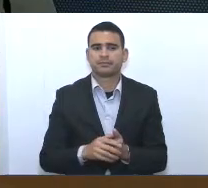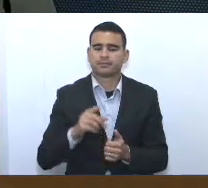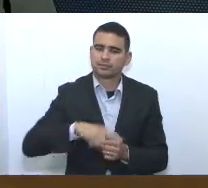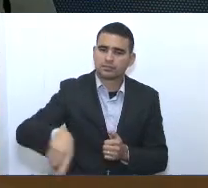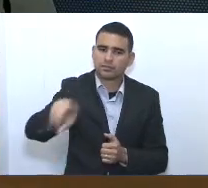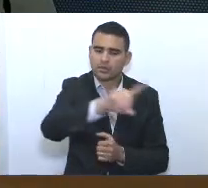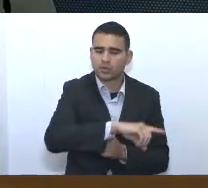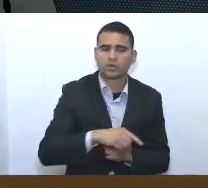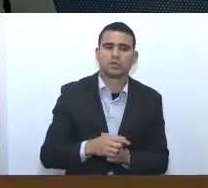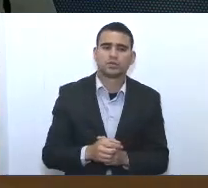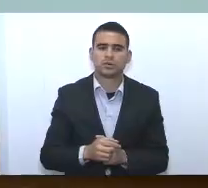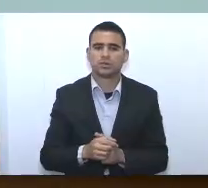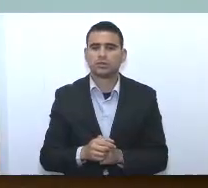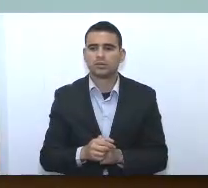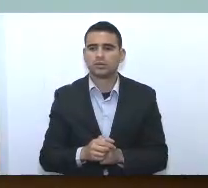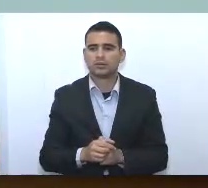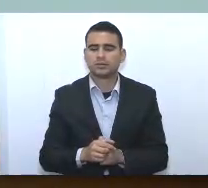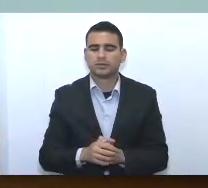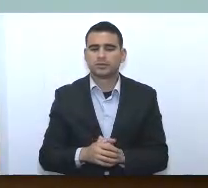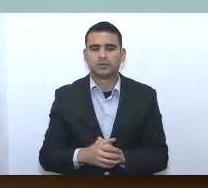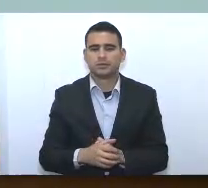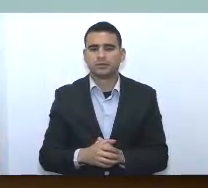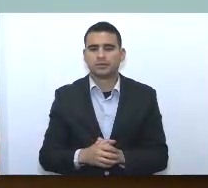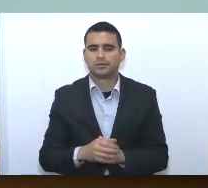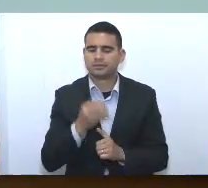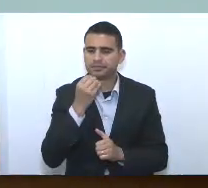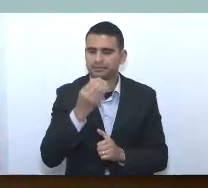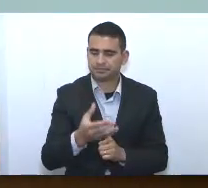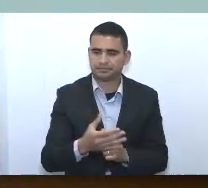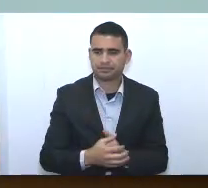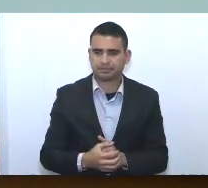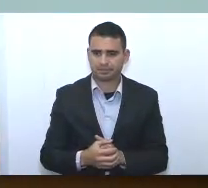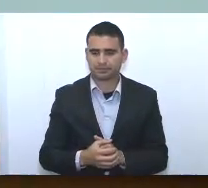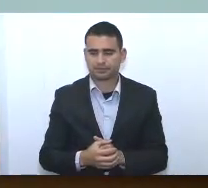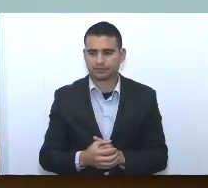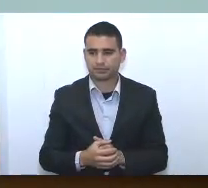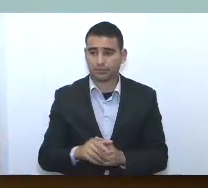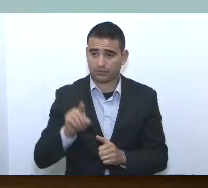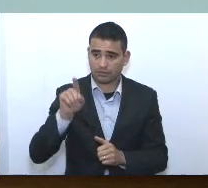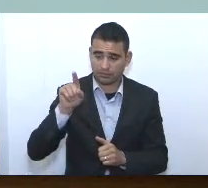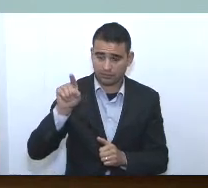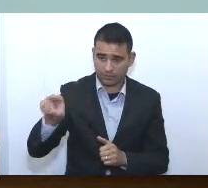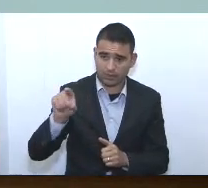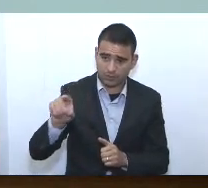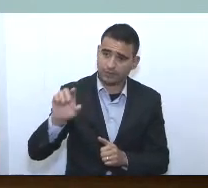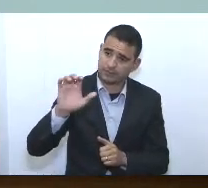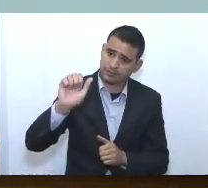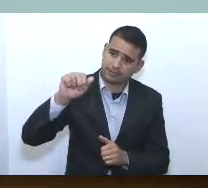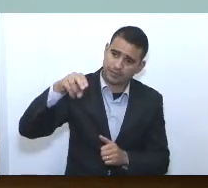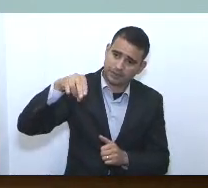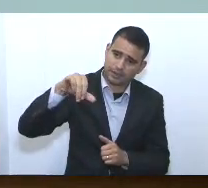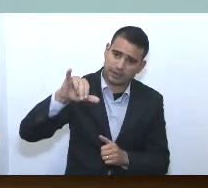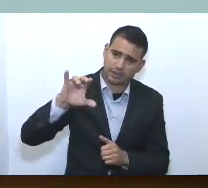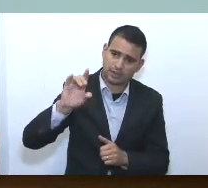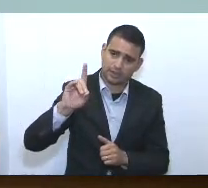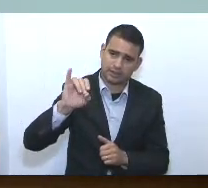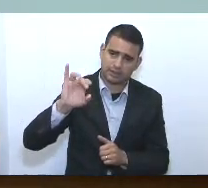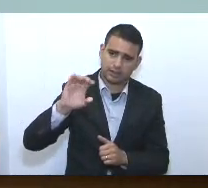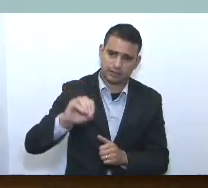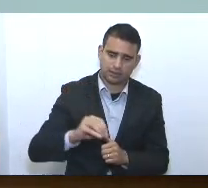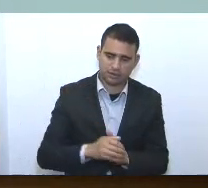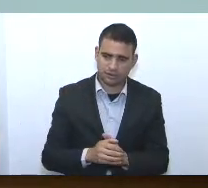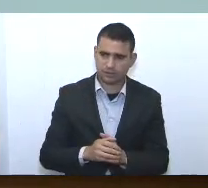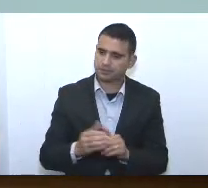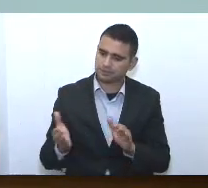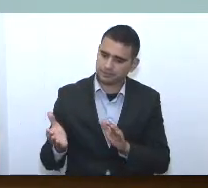presentes. Dr. Canide, eu quero inicialmente parabenizar a Secretaria de Assuntos Jurídicos, na pessoa